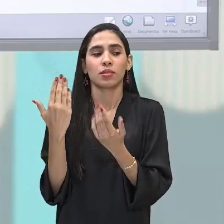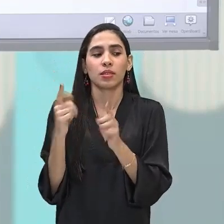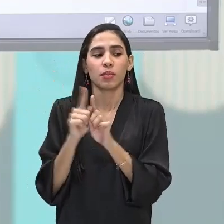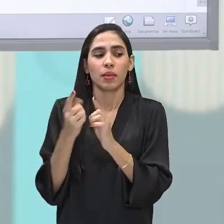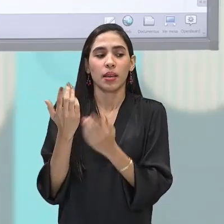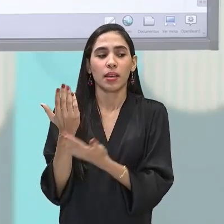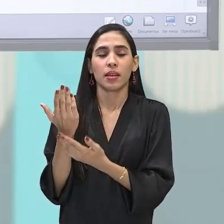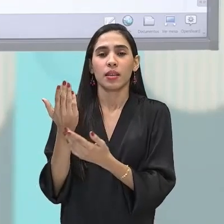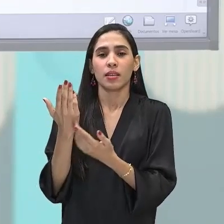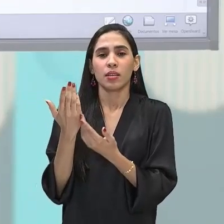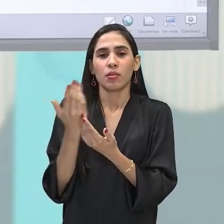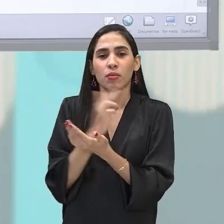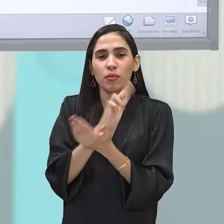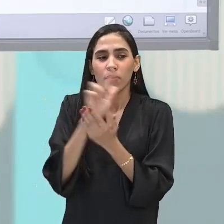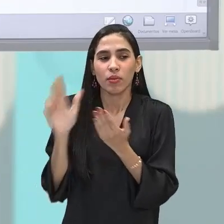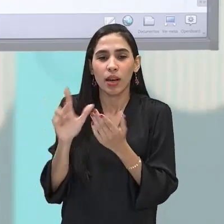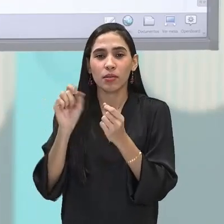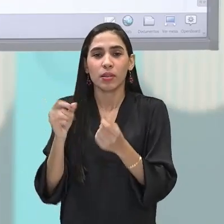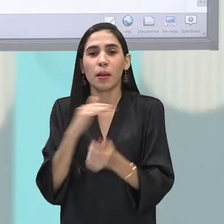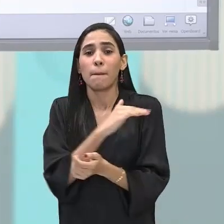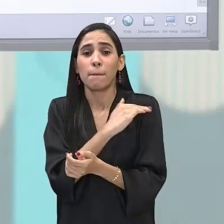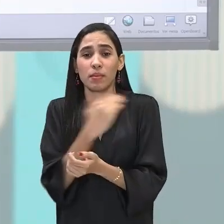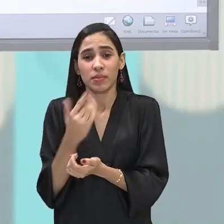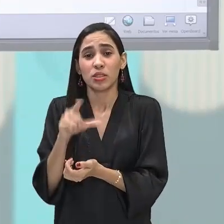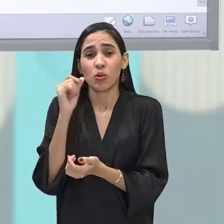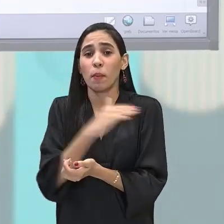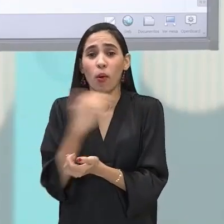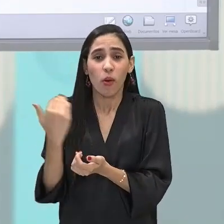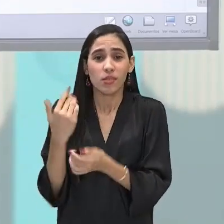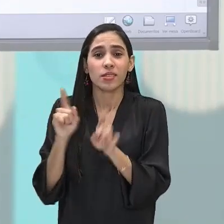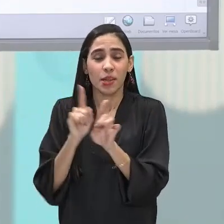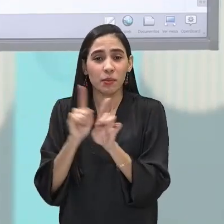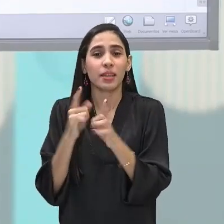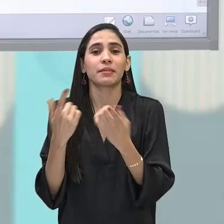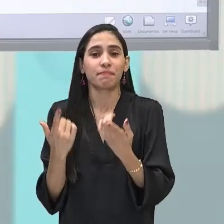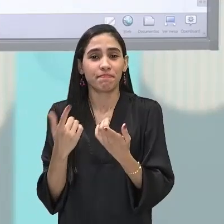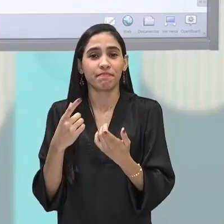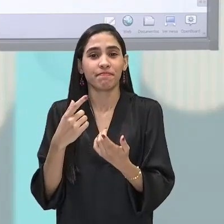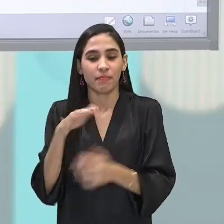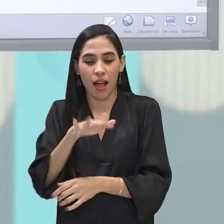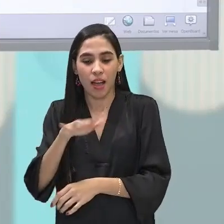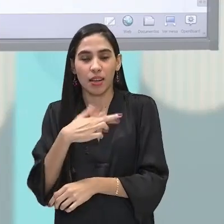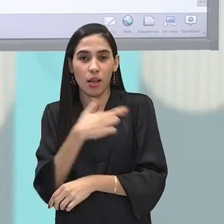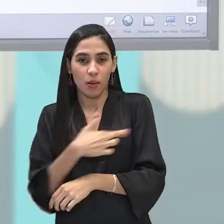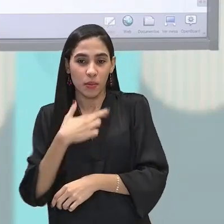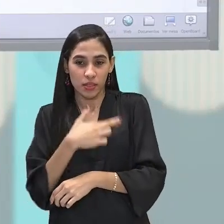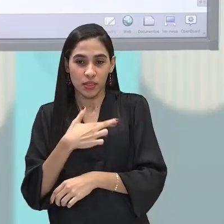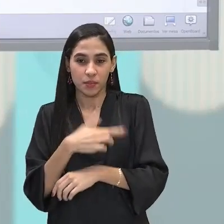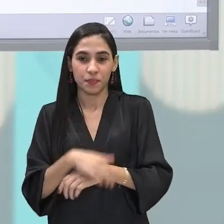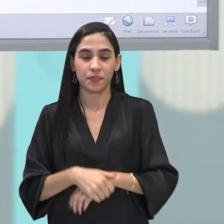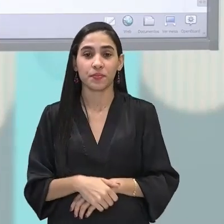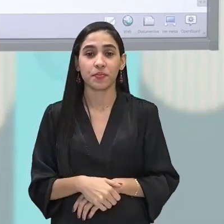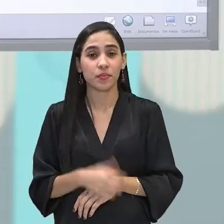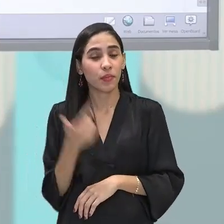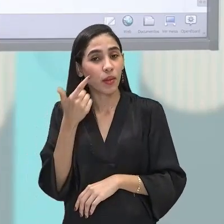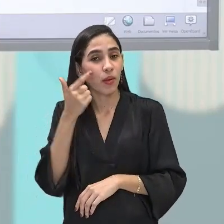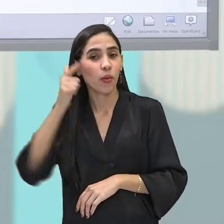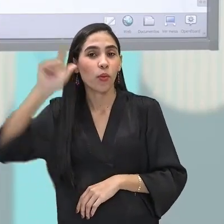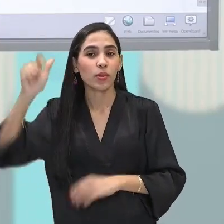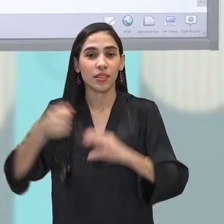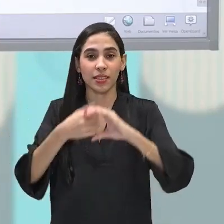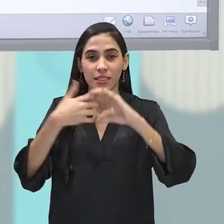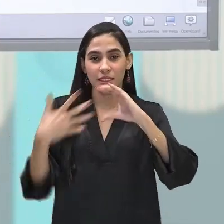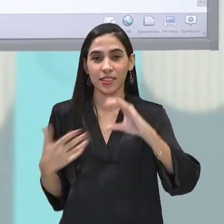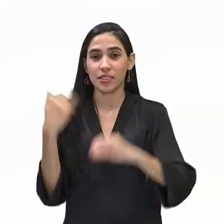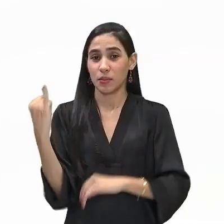para a fuga das fugas, que é a morte. Temos também isso no romantismo. Então, outra característica